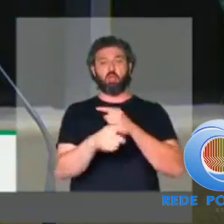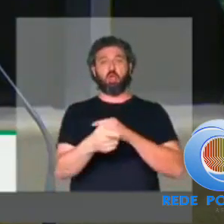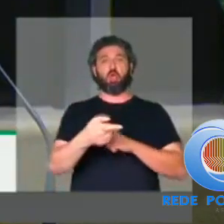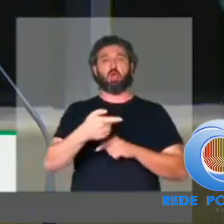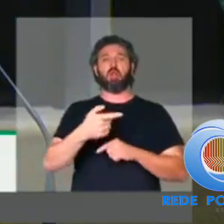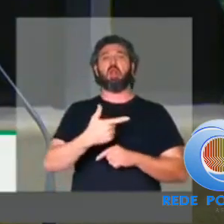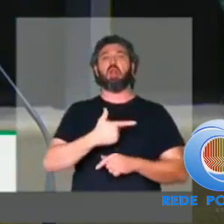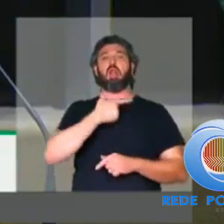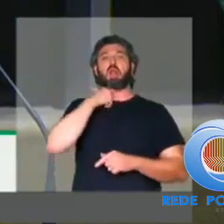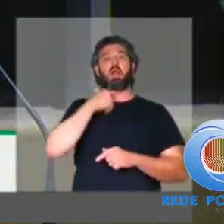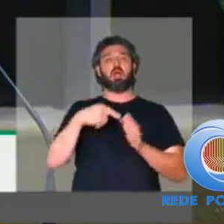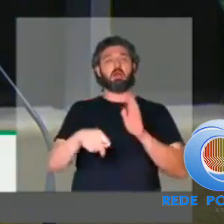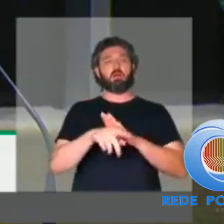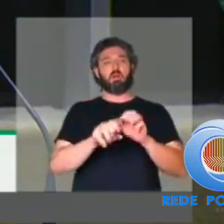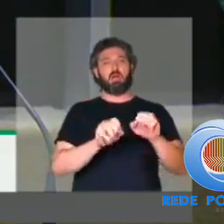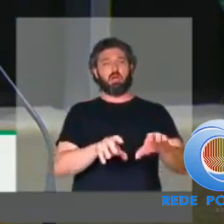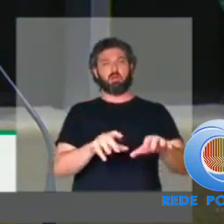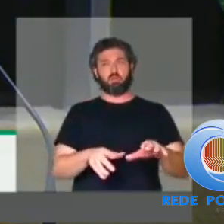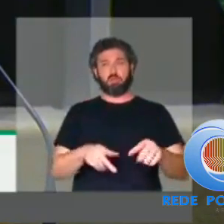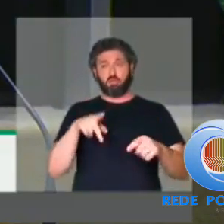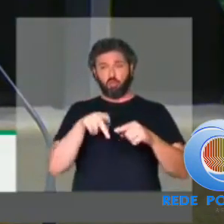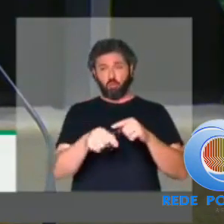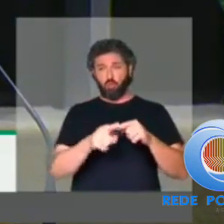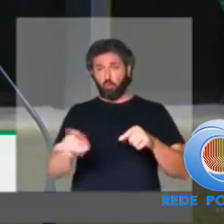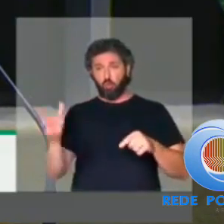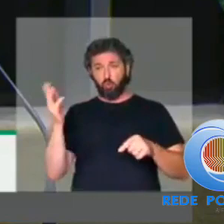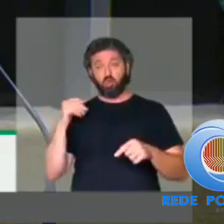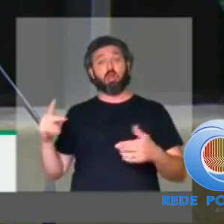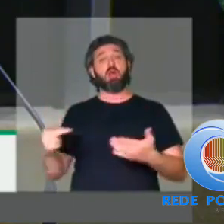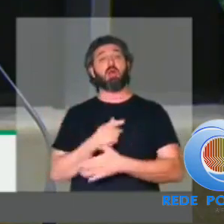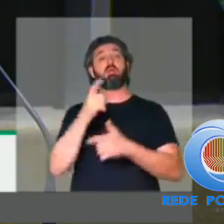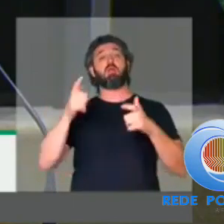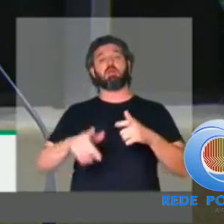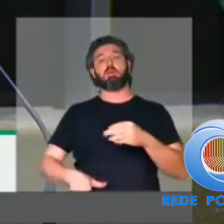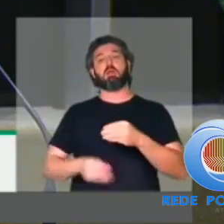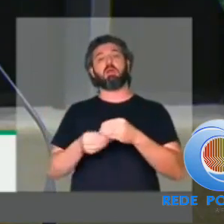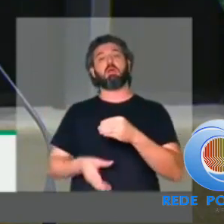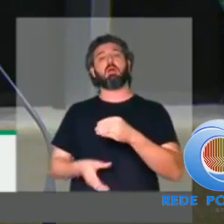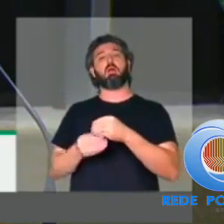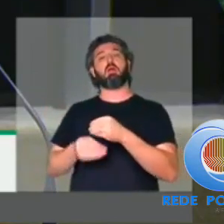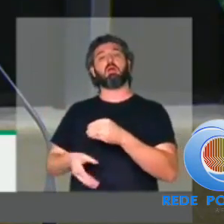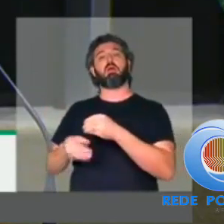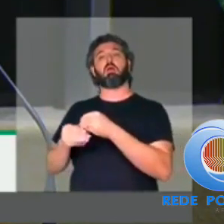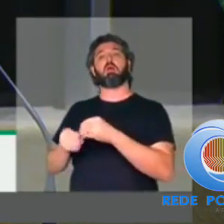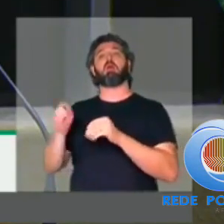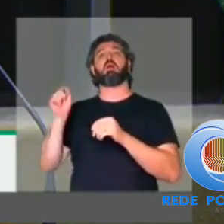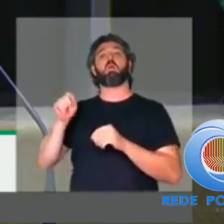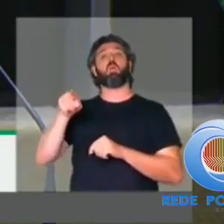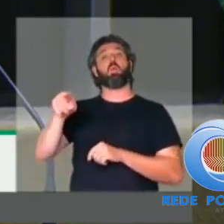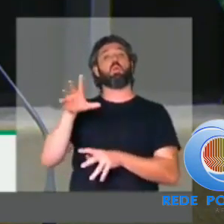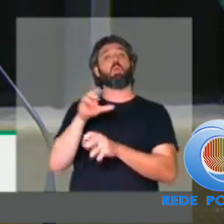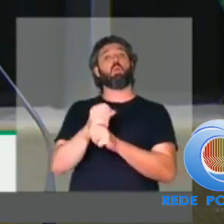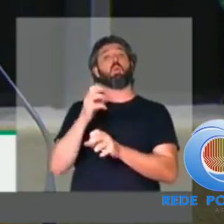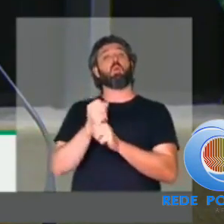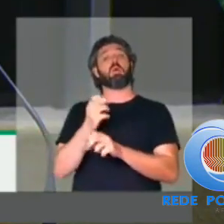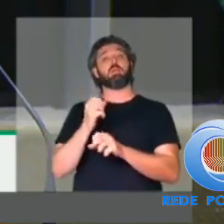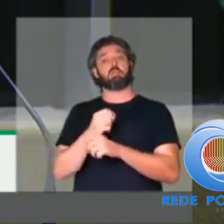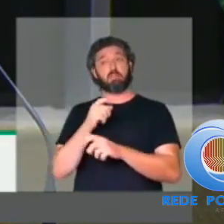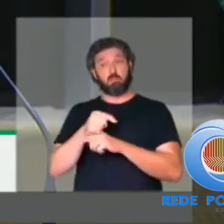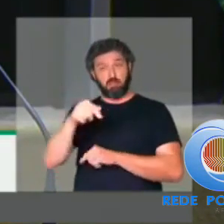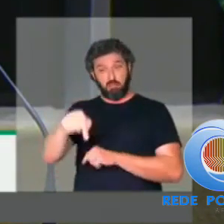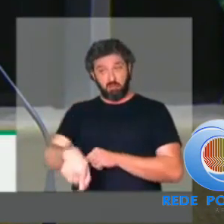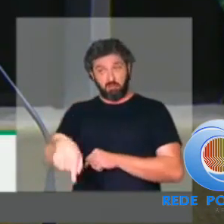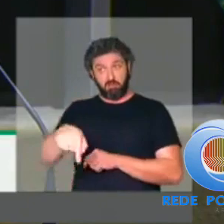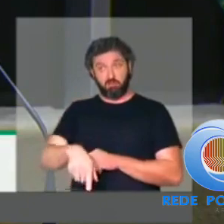da educação. E que os últimos cortes foram para complementar aquele orçamento que